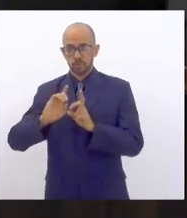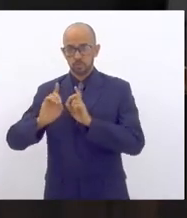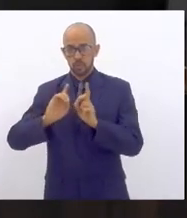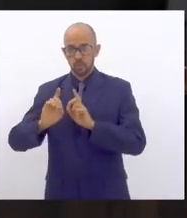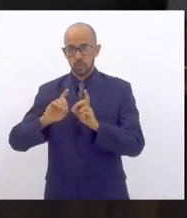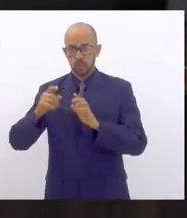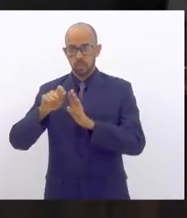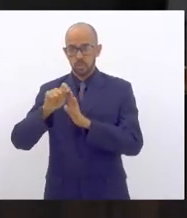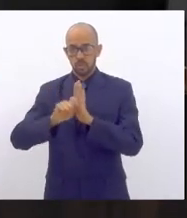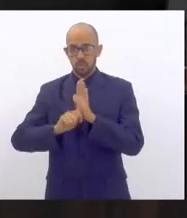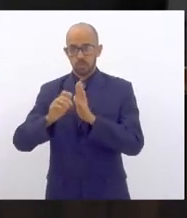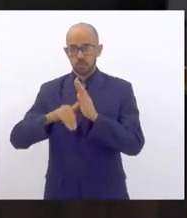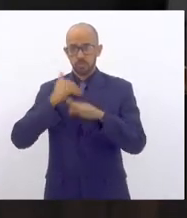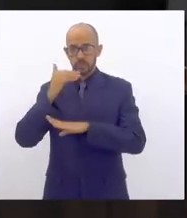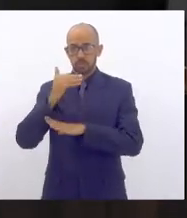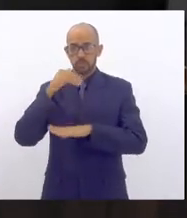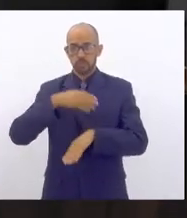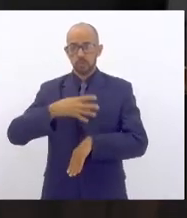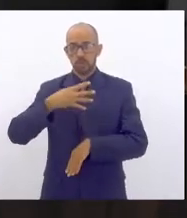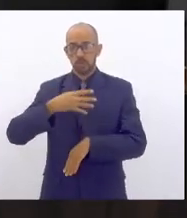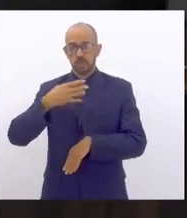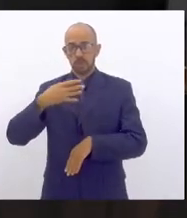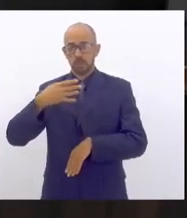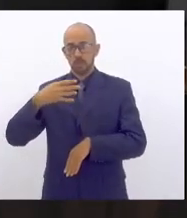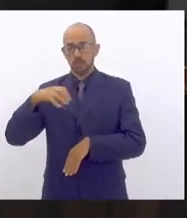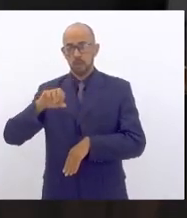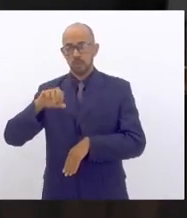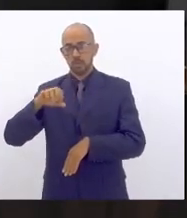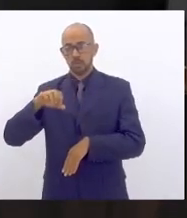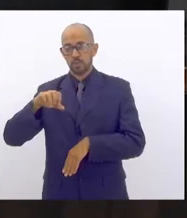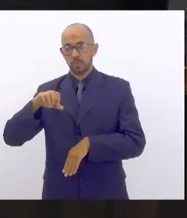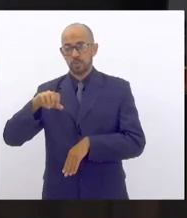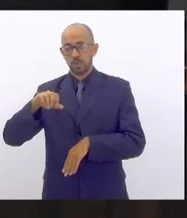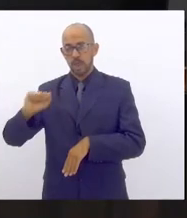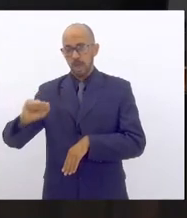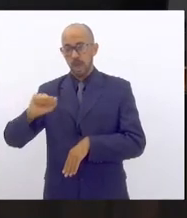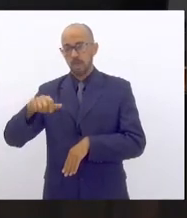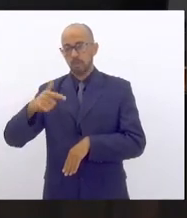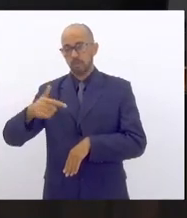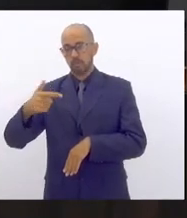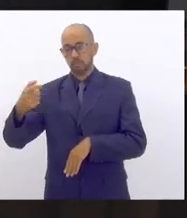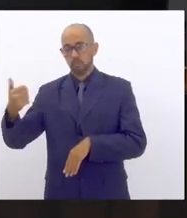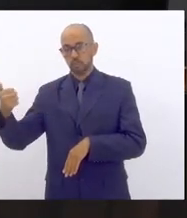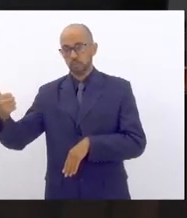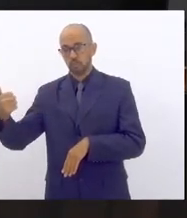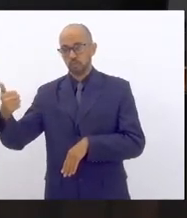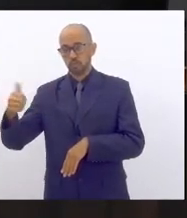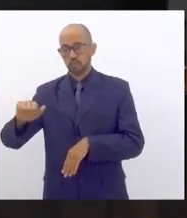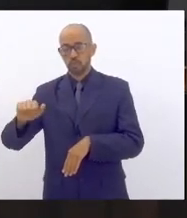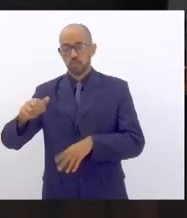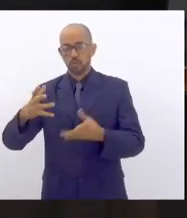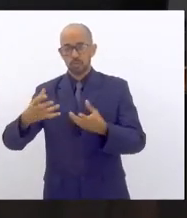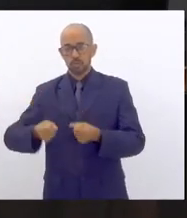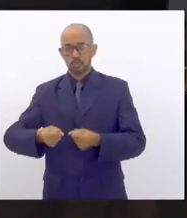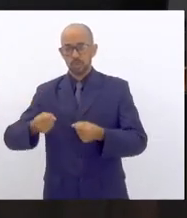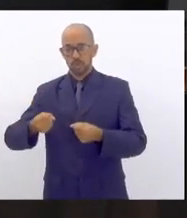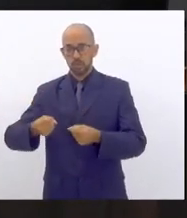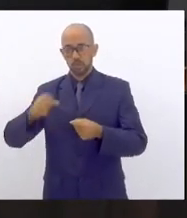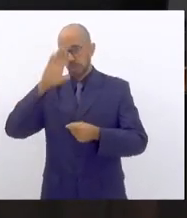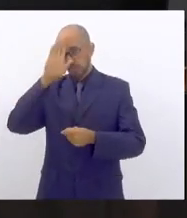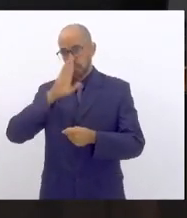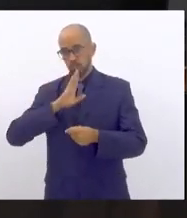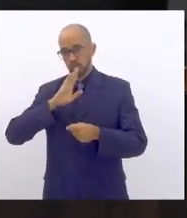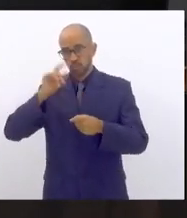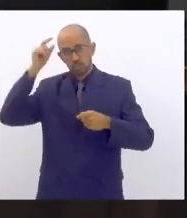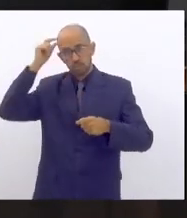de lei 4991-A, de 21, de autoria da deputada Marta Rocha, que regulamenta o recebimento gratuito de cabelo humano